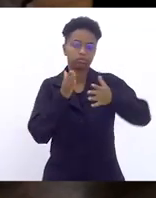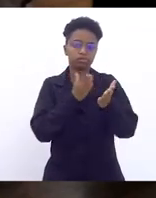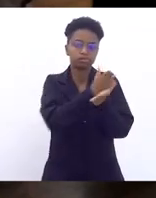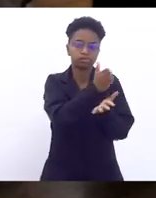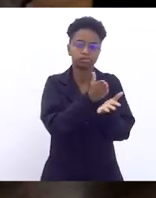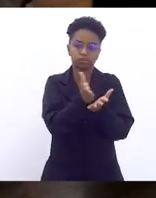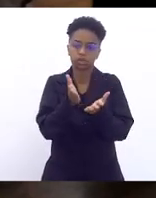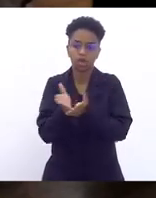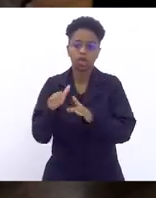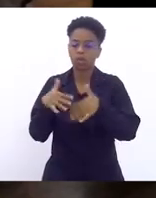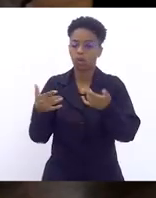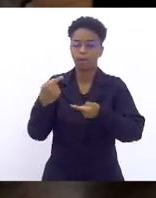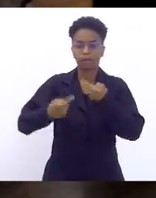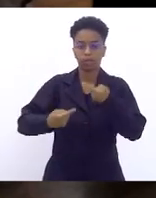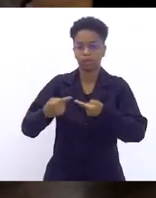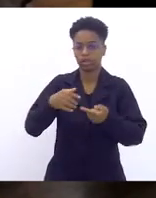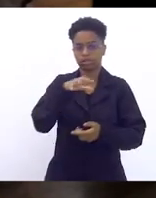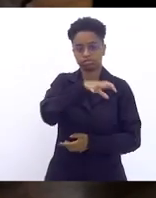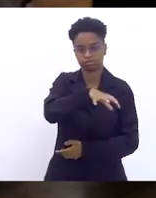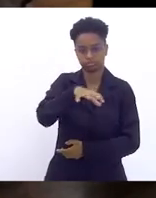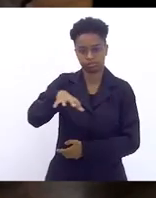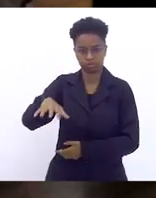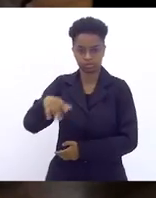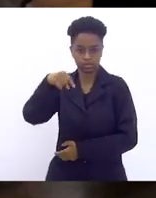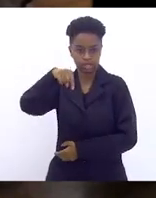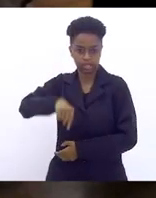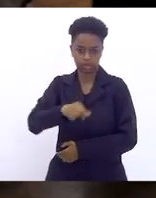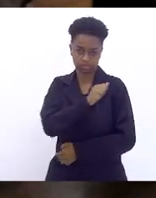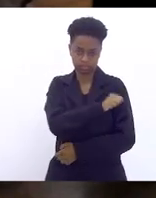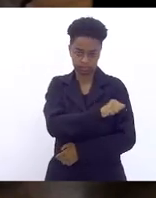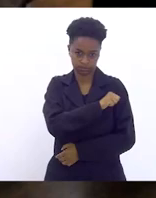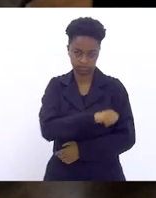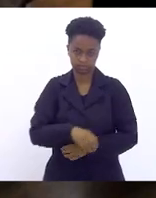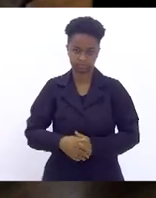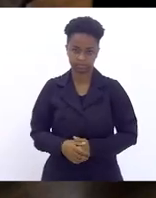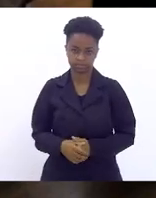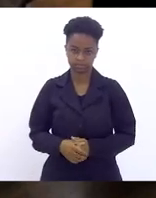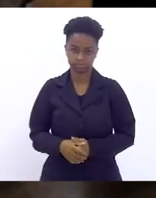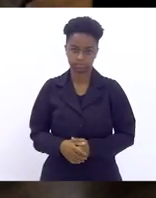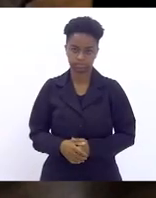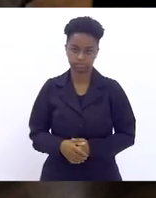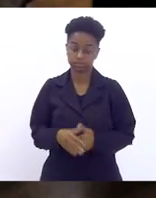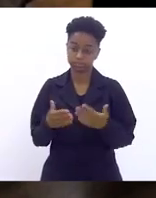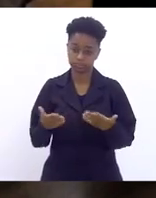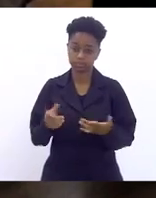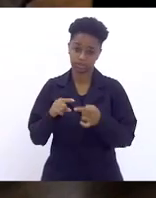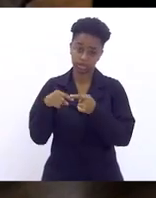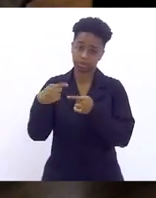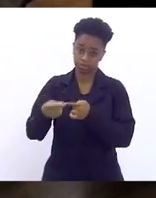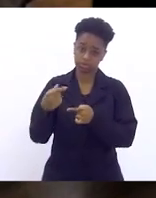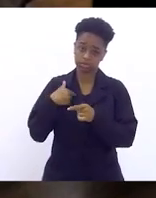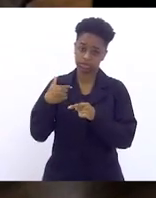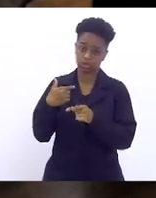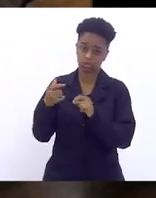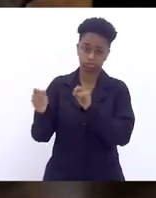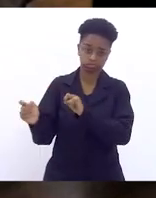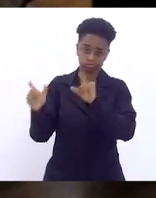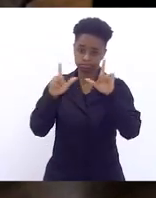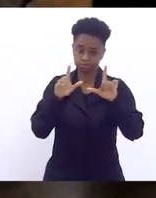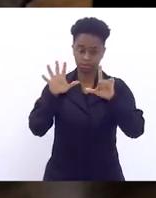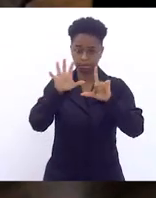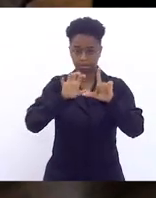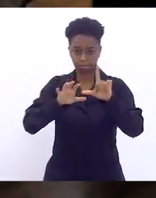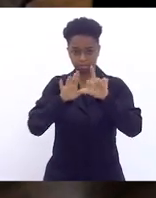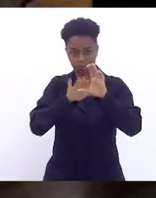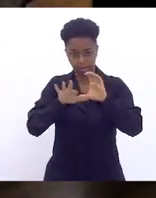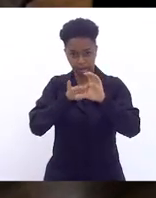políticas setoriais não é do Estado então acessar Com certeza né o QR code para